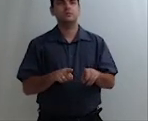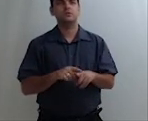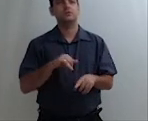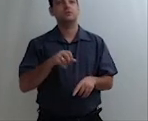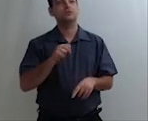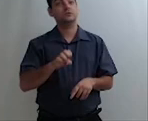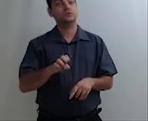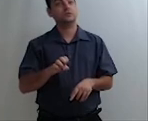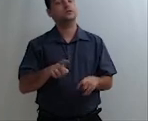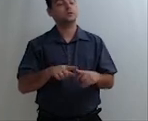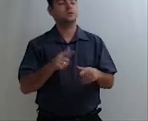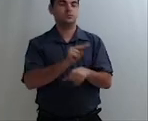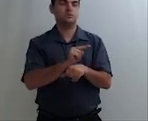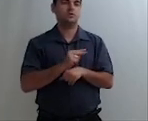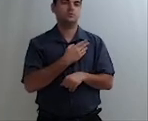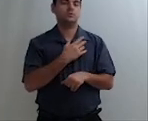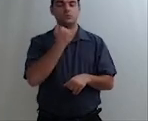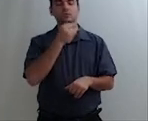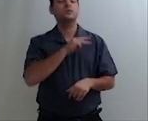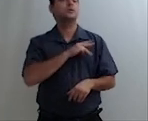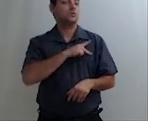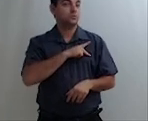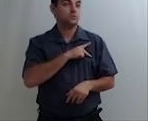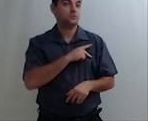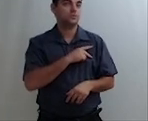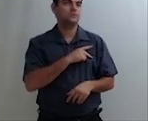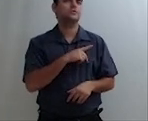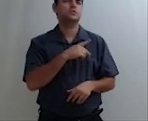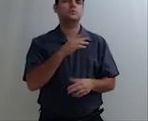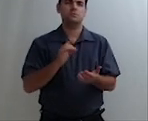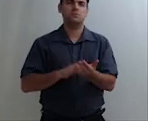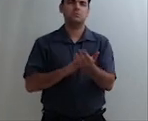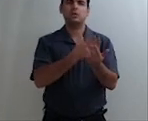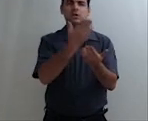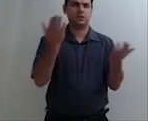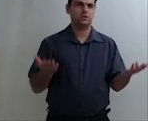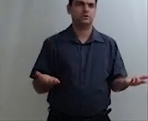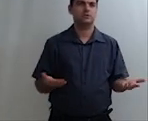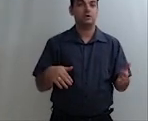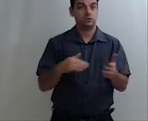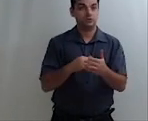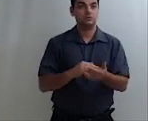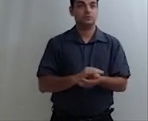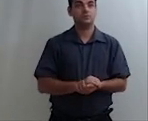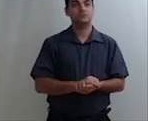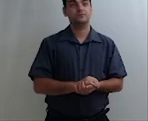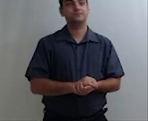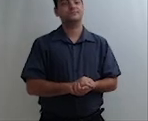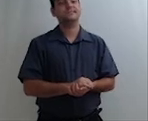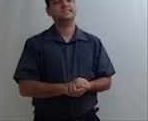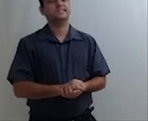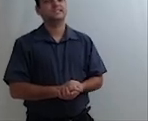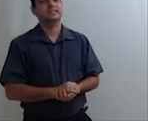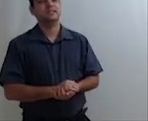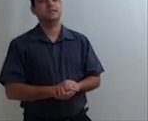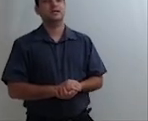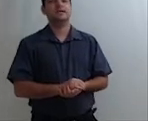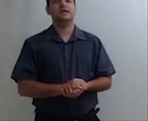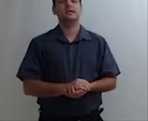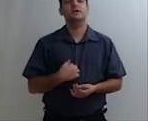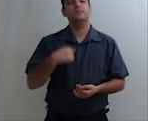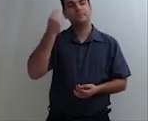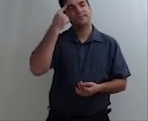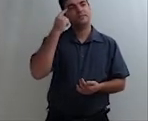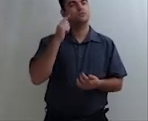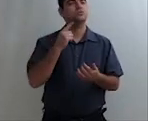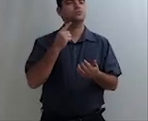Público eh efetivamente entendo eu a iniciar pelo conceito mais genérico a prova